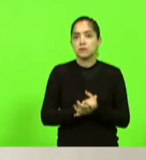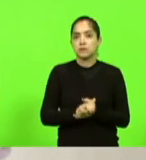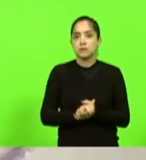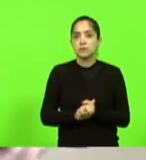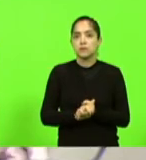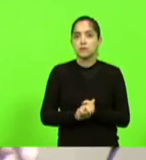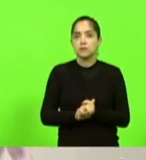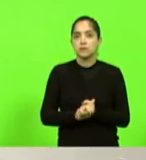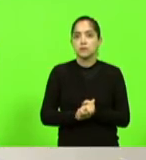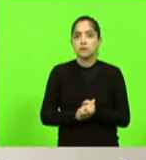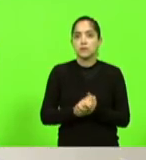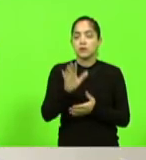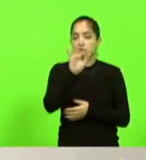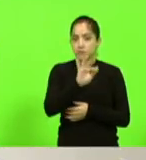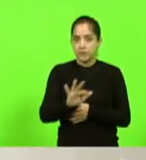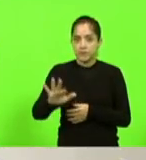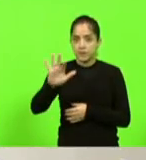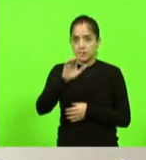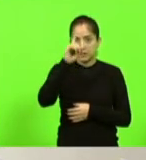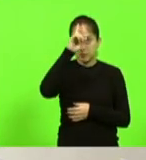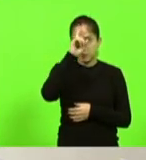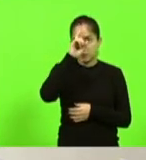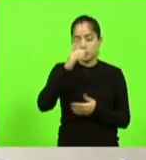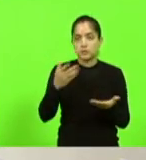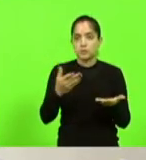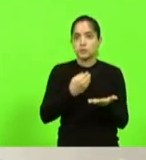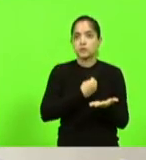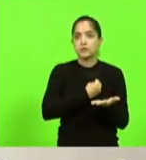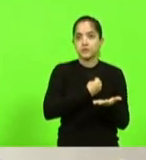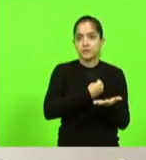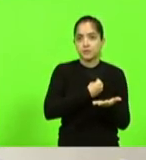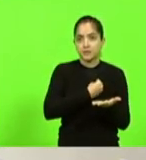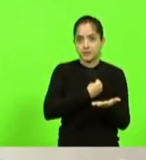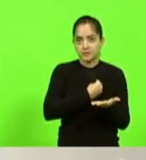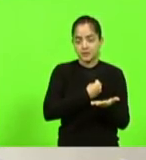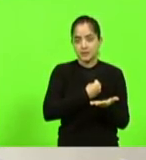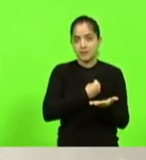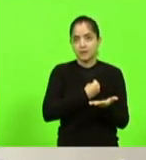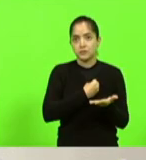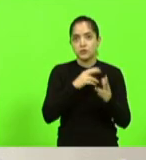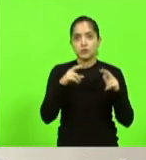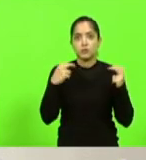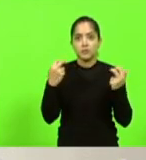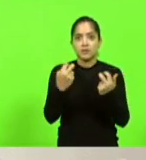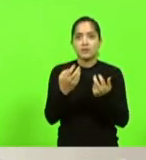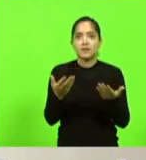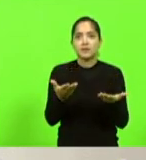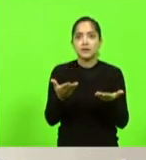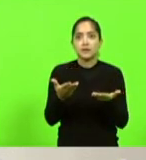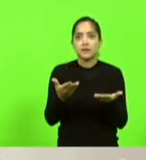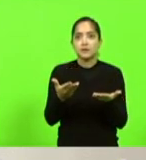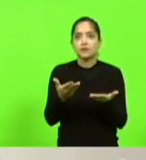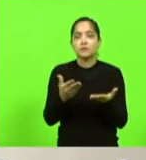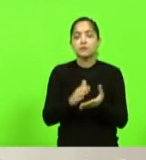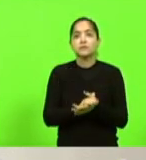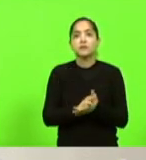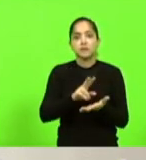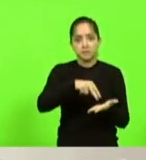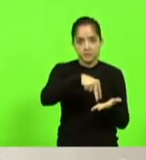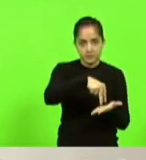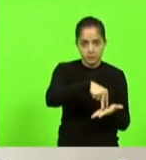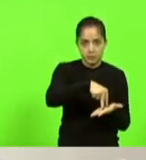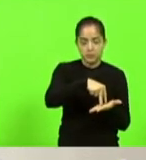à Federação dos Hospitais, que está presente aqui no plenário no dia de hoje, inclusive vai fazer o uso da tribuna